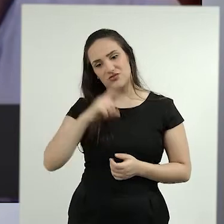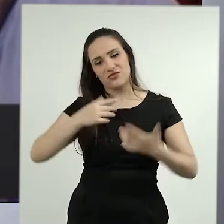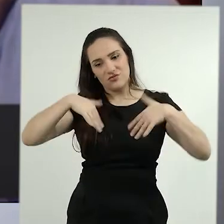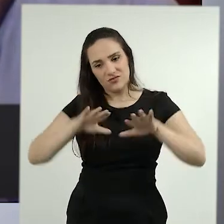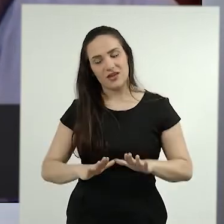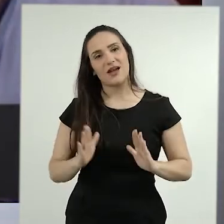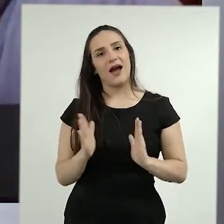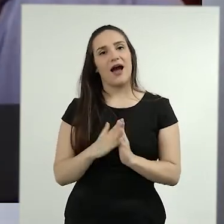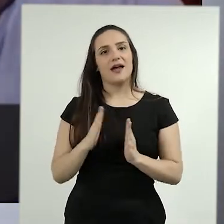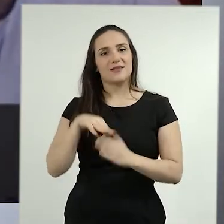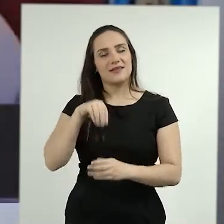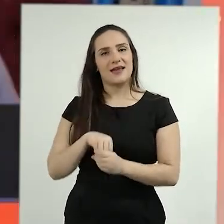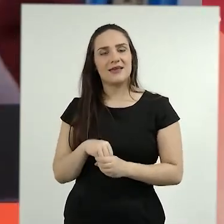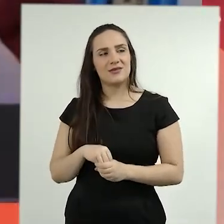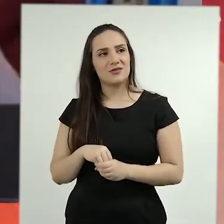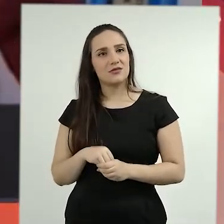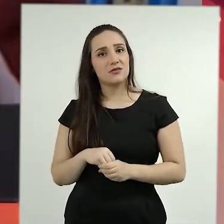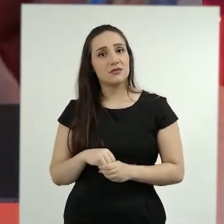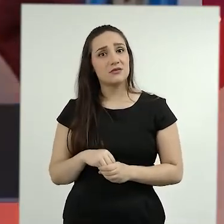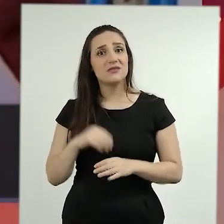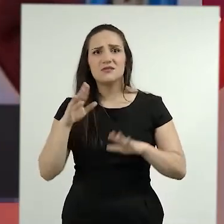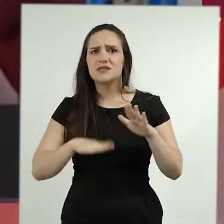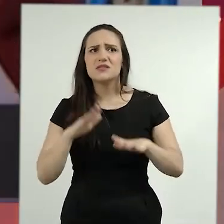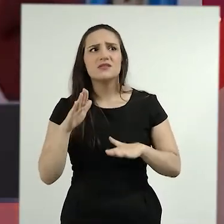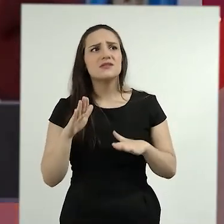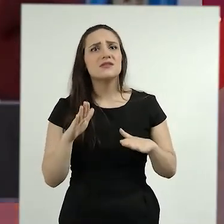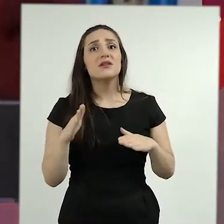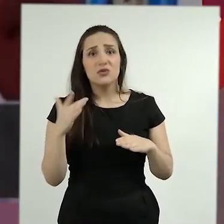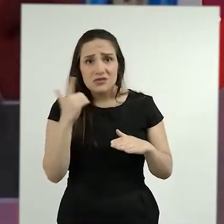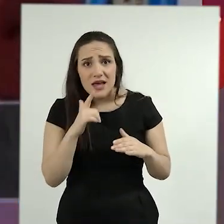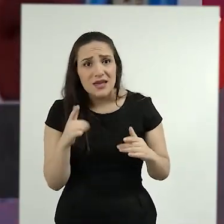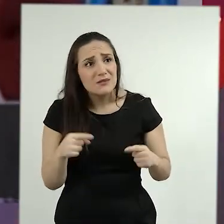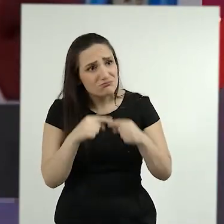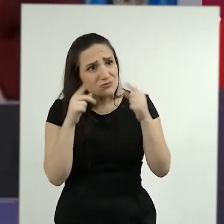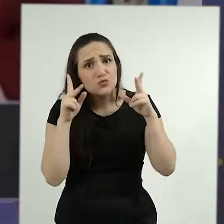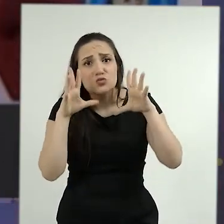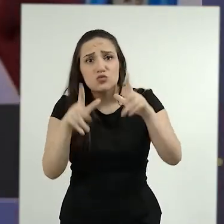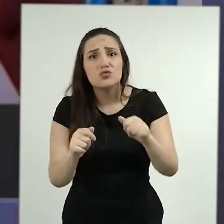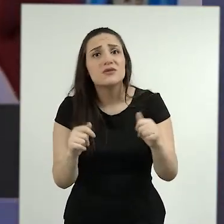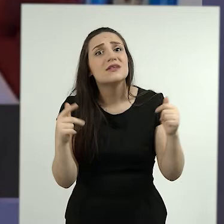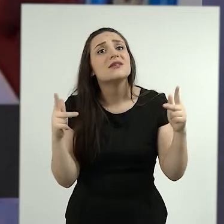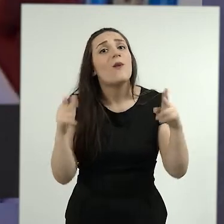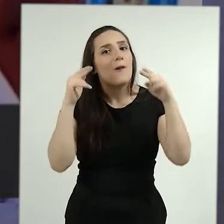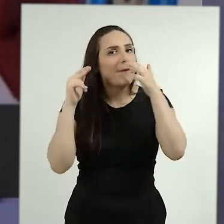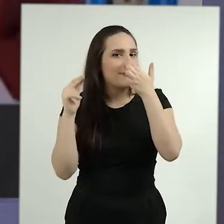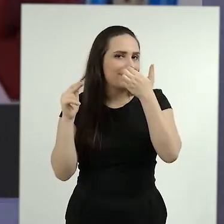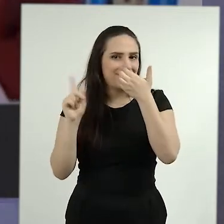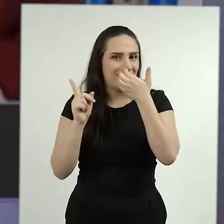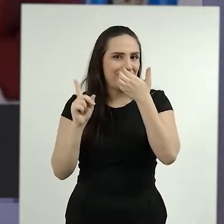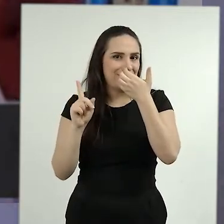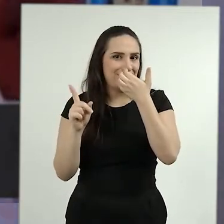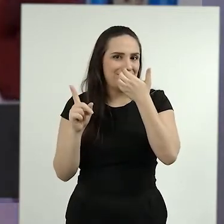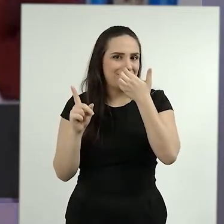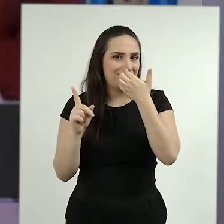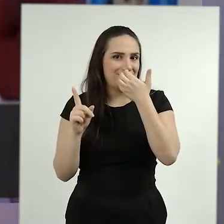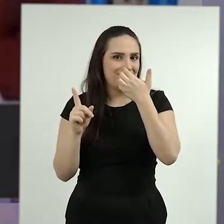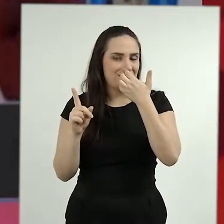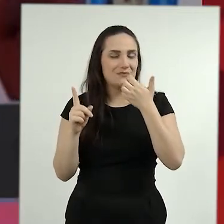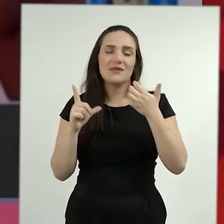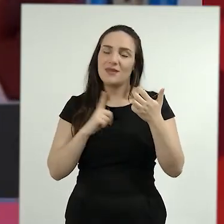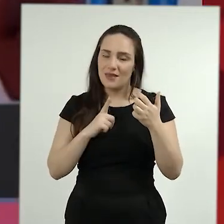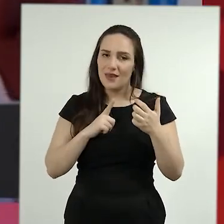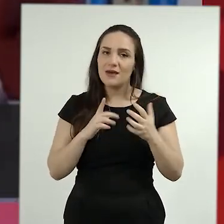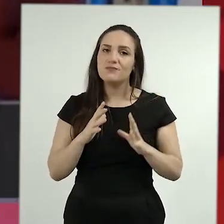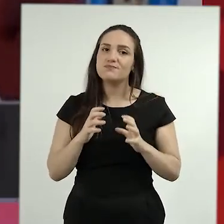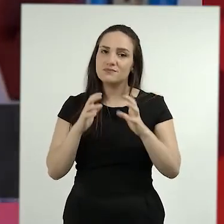dias, e é difícil, pessoa que você ama, que convive há anos, é difícil você conviver todo dia